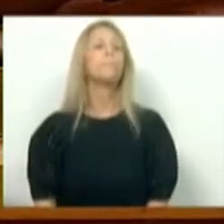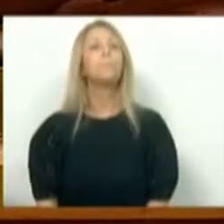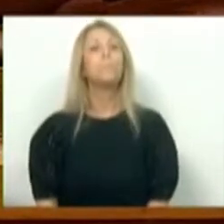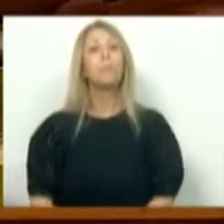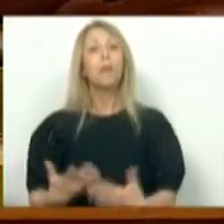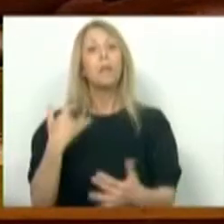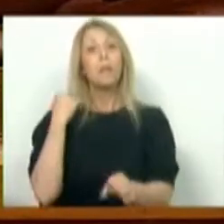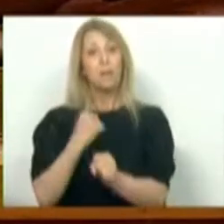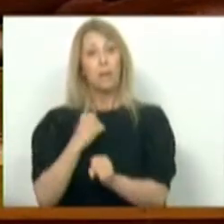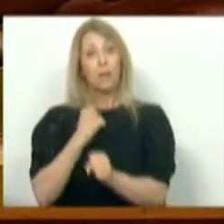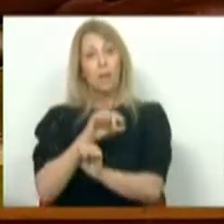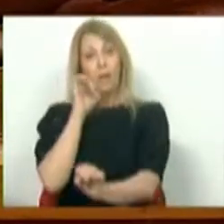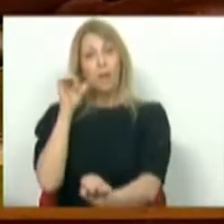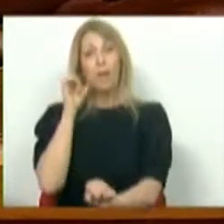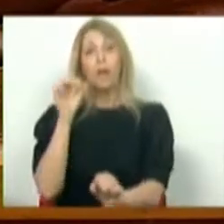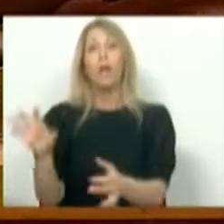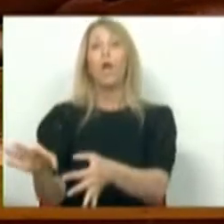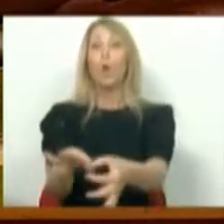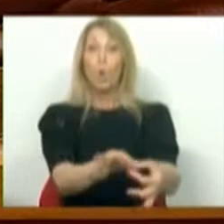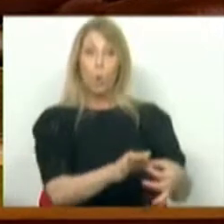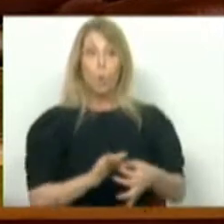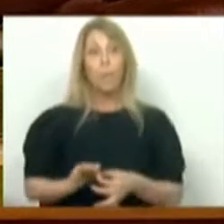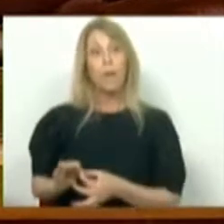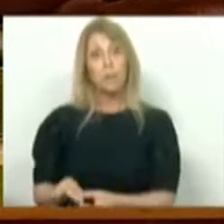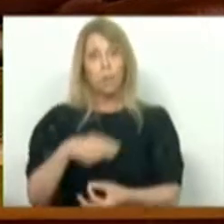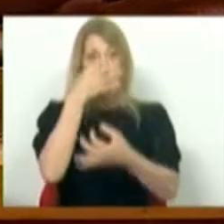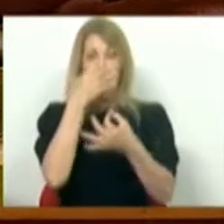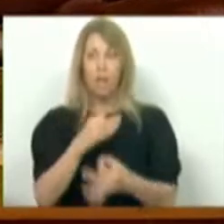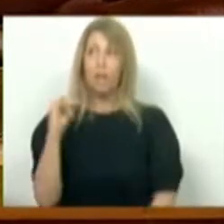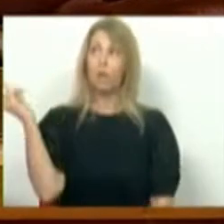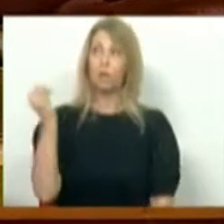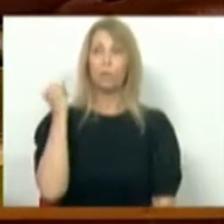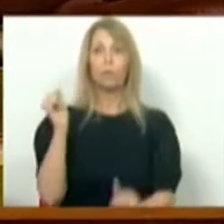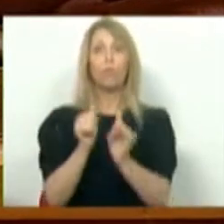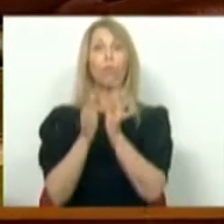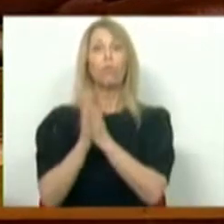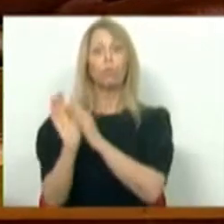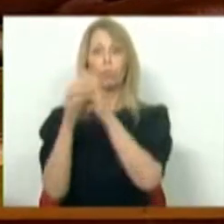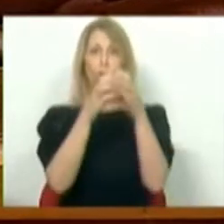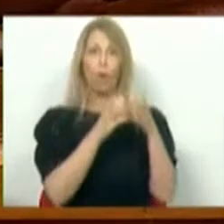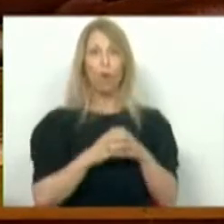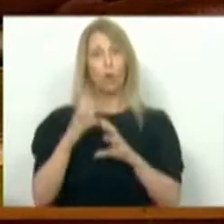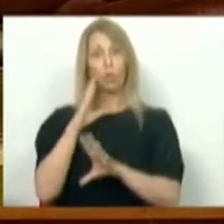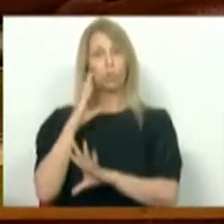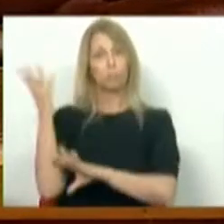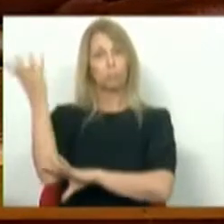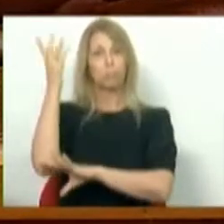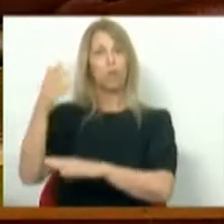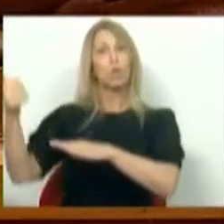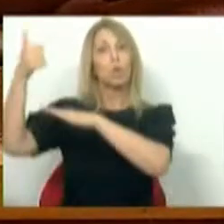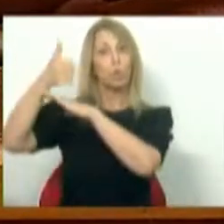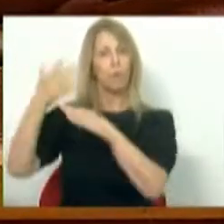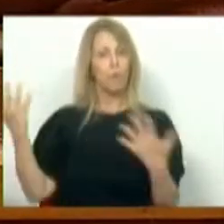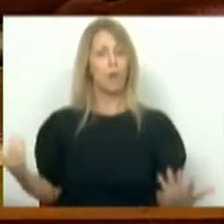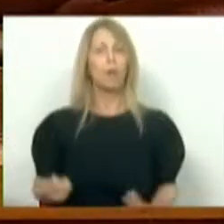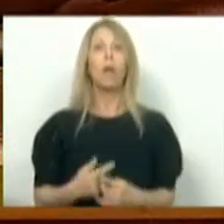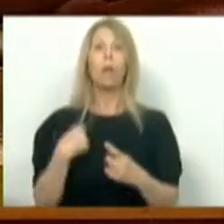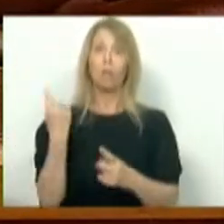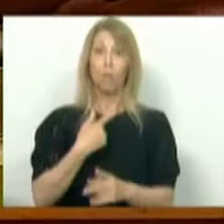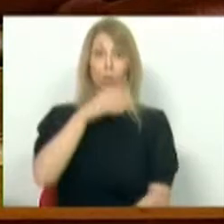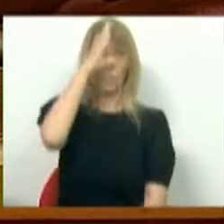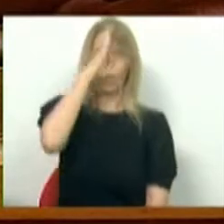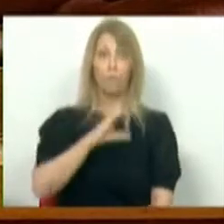Trabalhamos, como sempre, com total cooperação, lealdade institucional com todos os órgãos de soberania. Somos um Governo e um